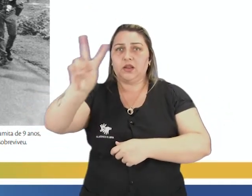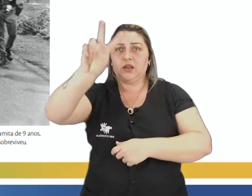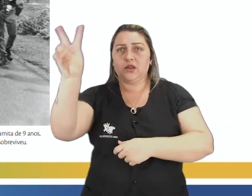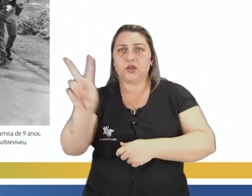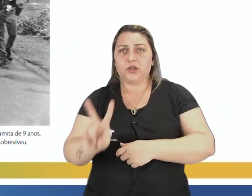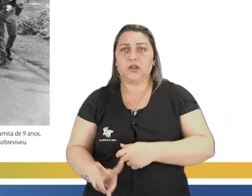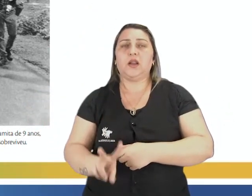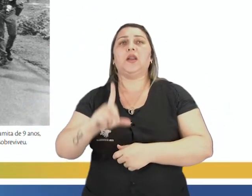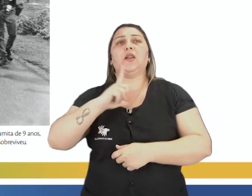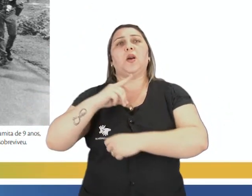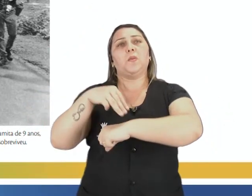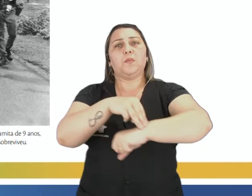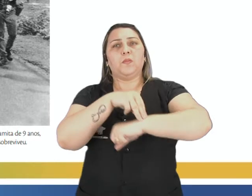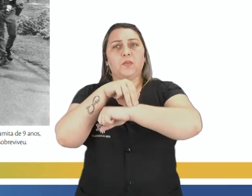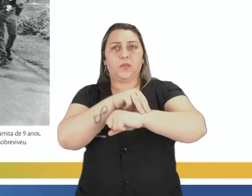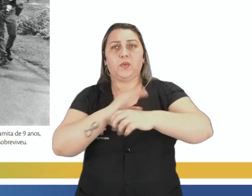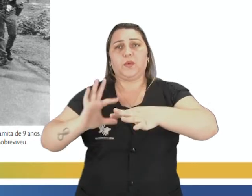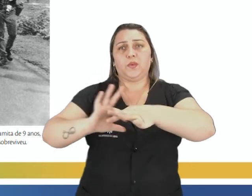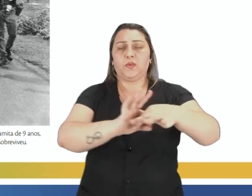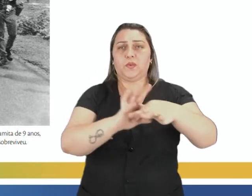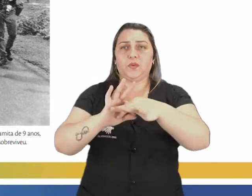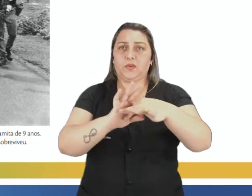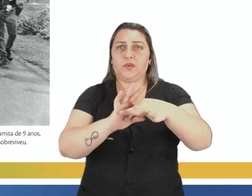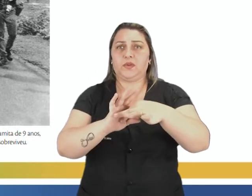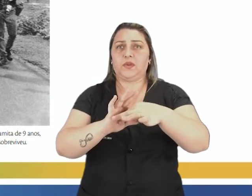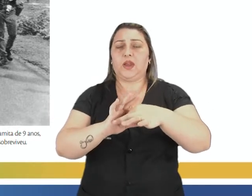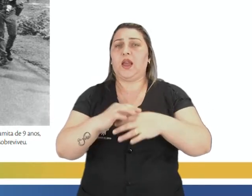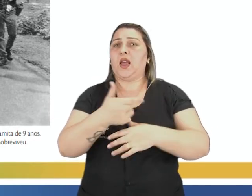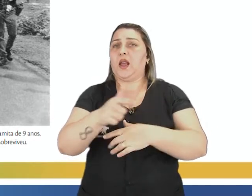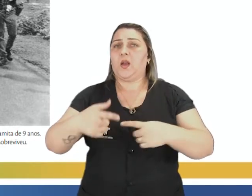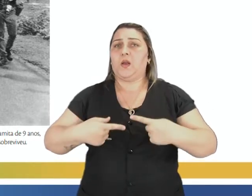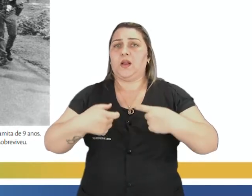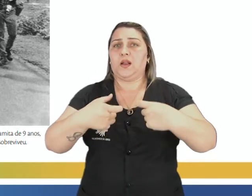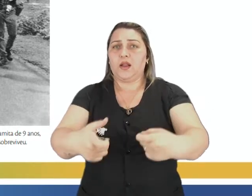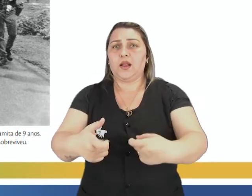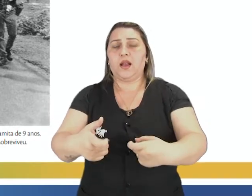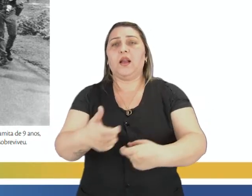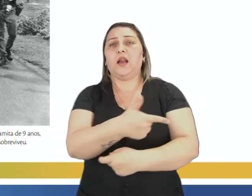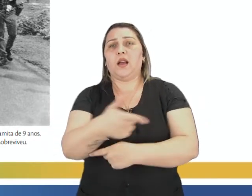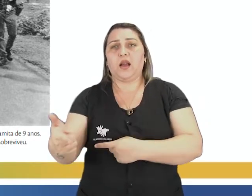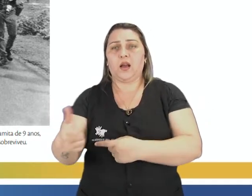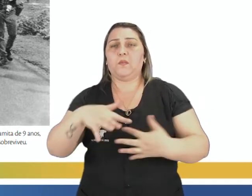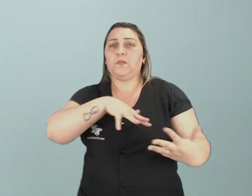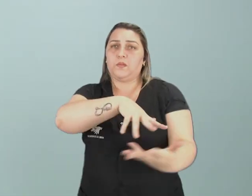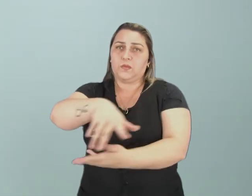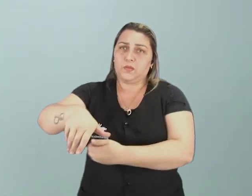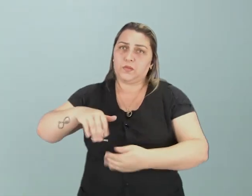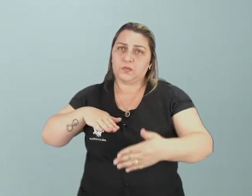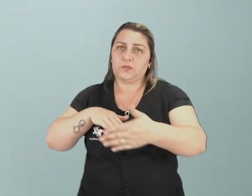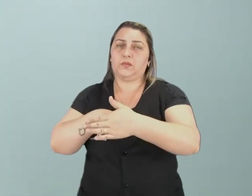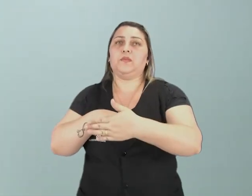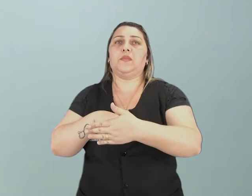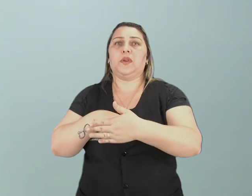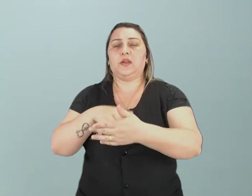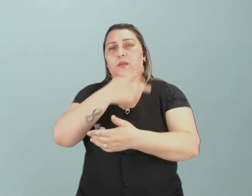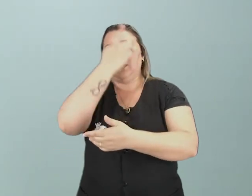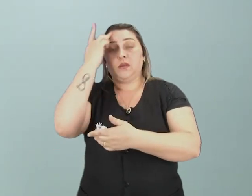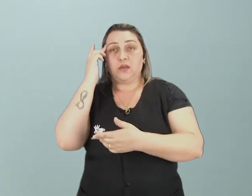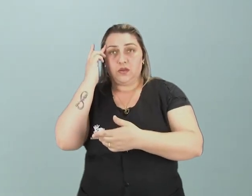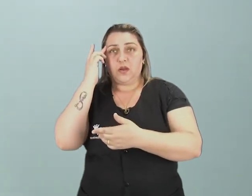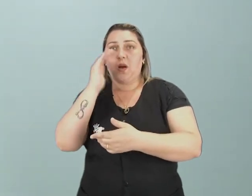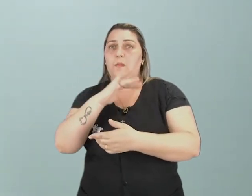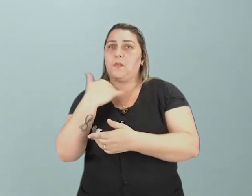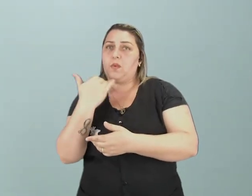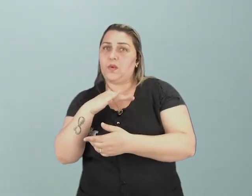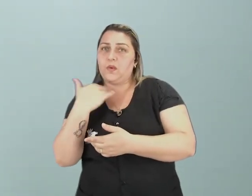aí, ele tem a ver justamente do contexto de Guerra Fria, impacta realmente mundialmente, porque muitas pessoas vão